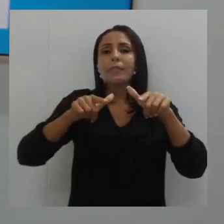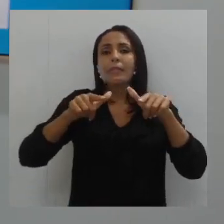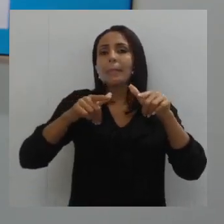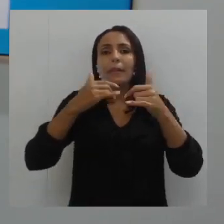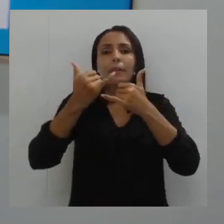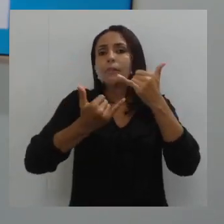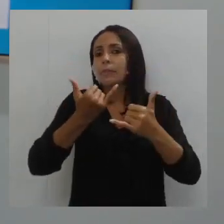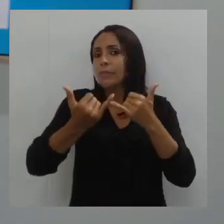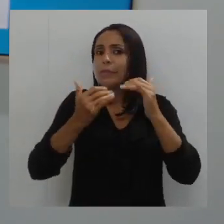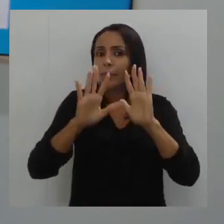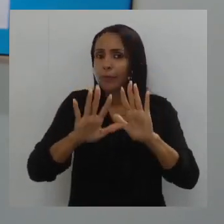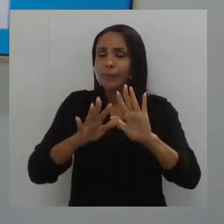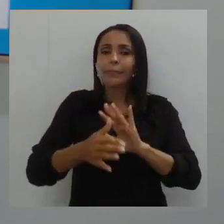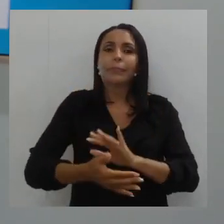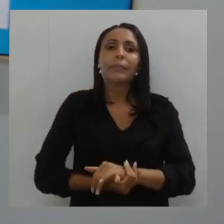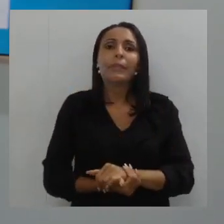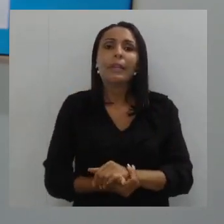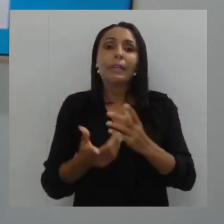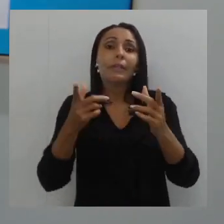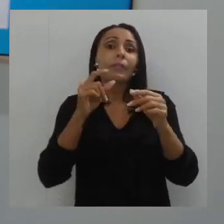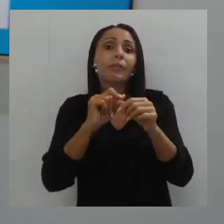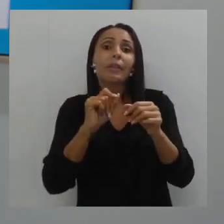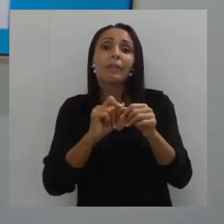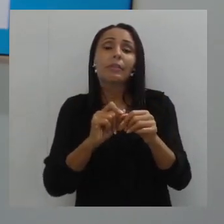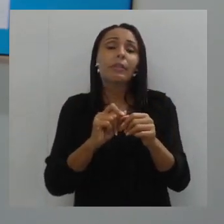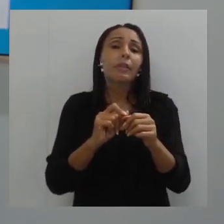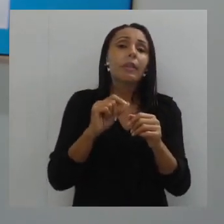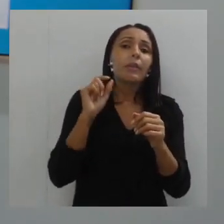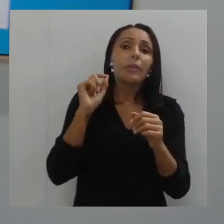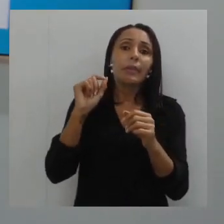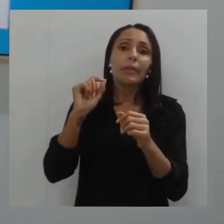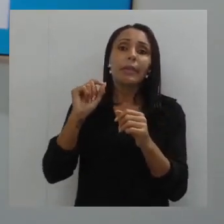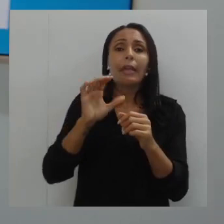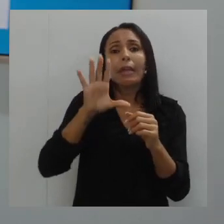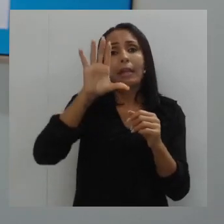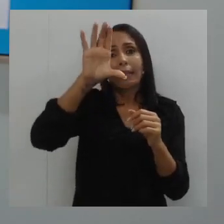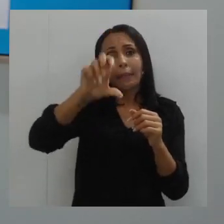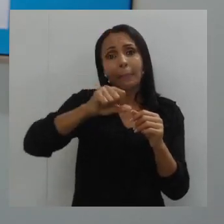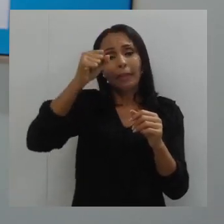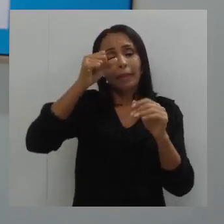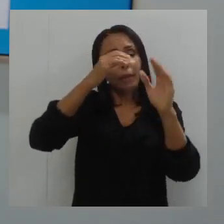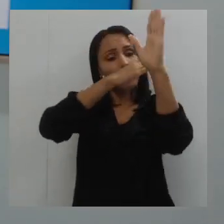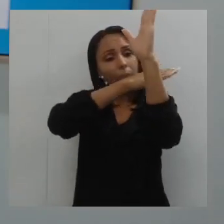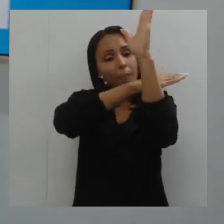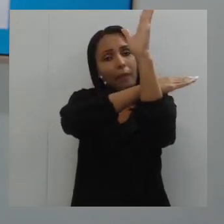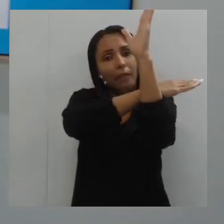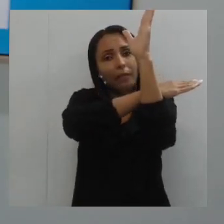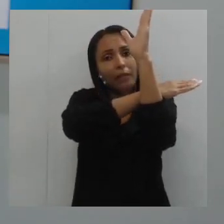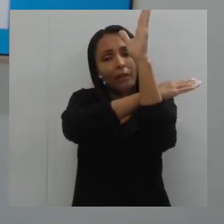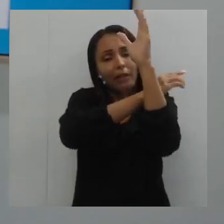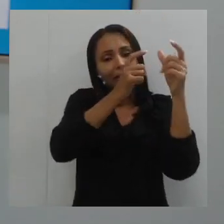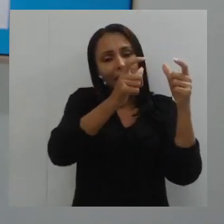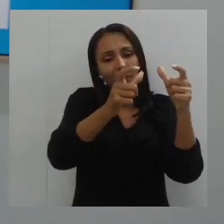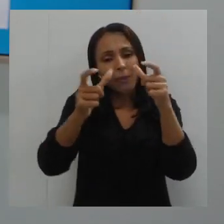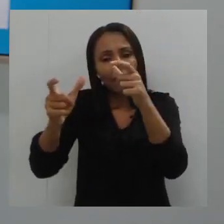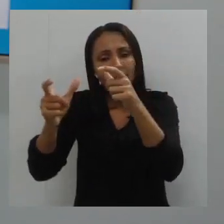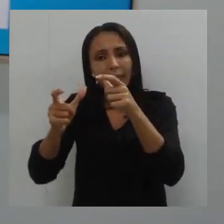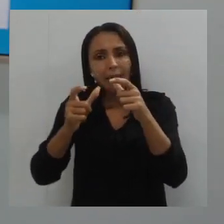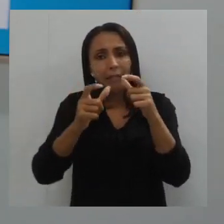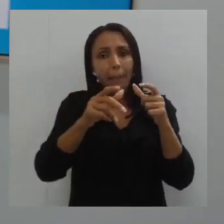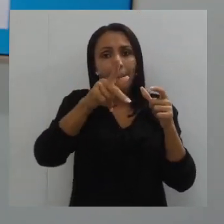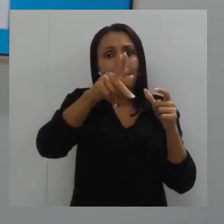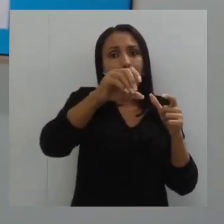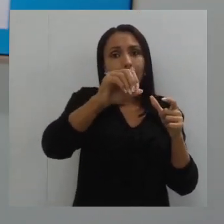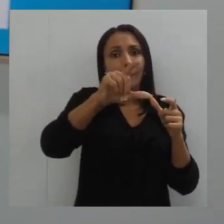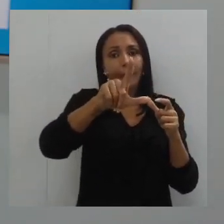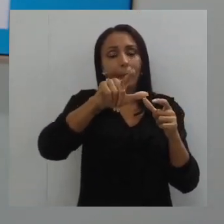joguinho. Então, o que eles fazem, na verdade, é pegar um plano cartesiano e localizar polígonos,